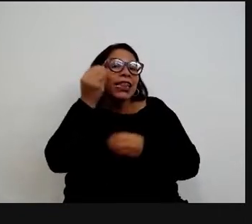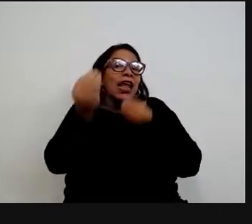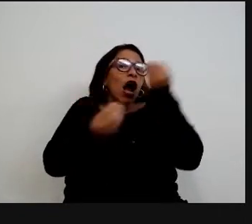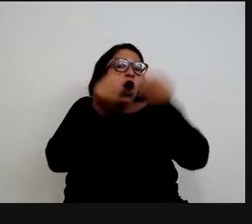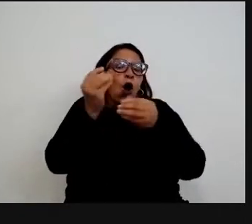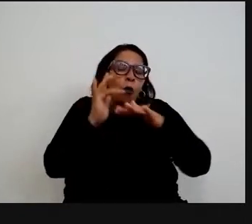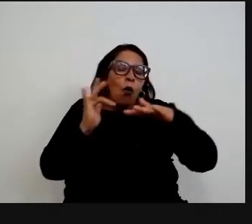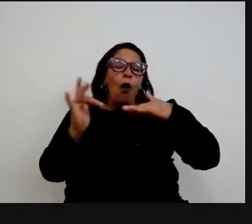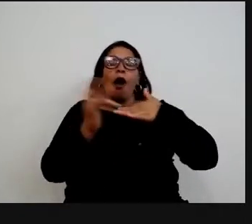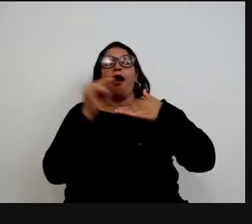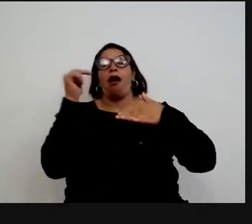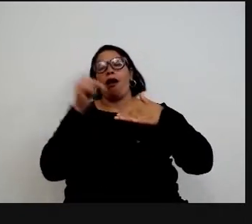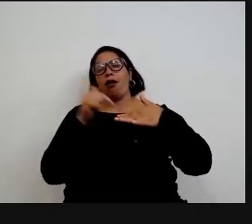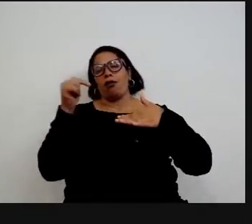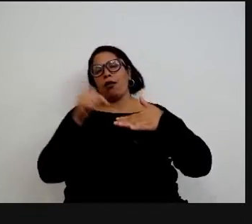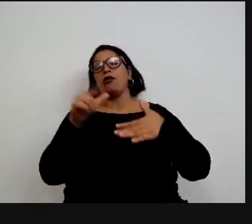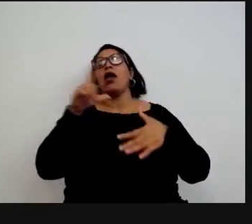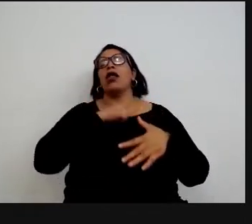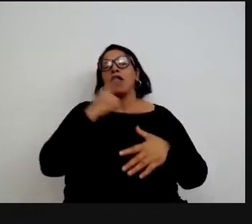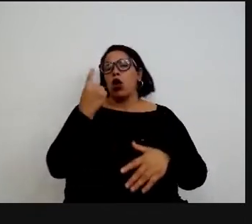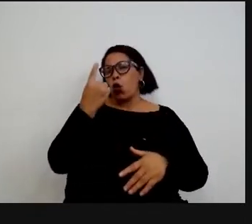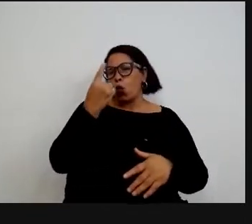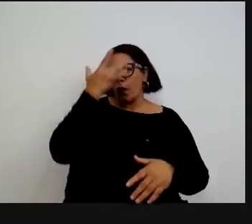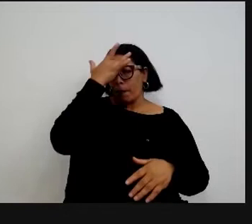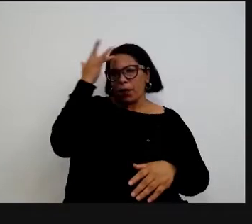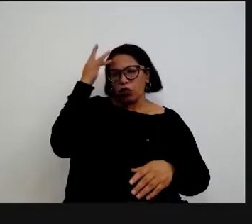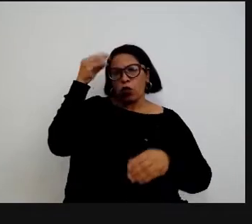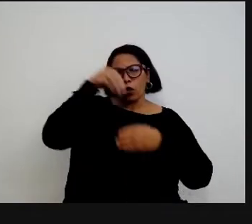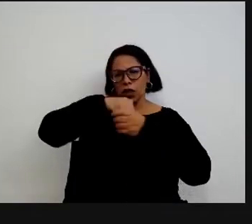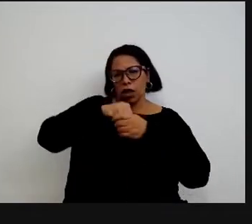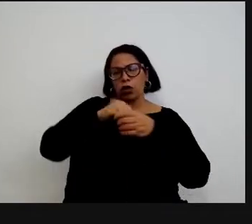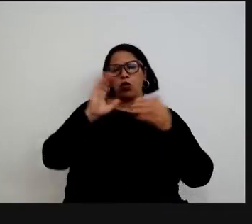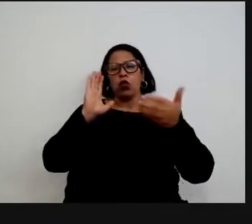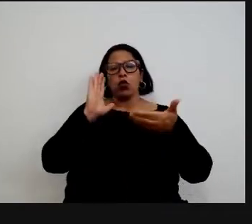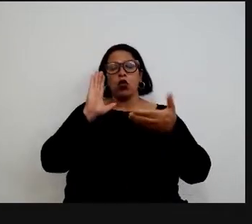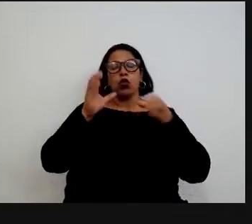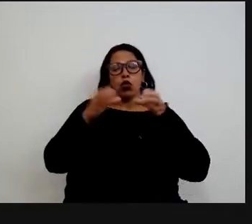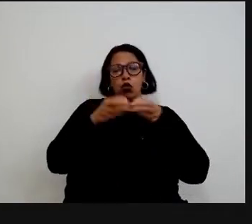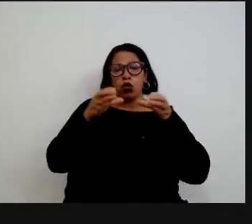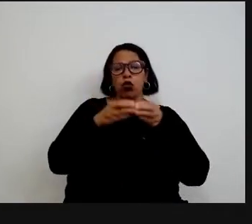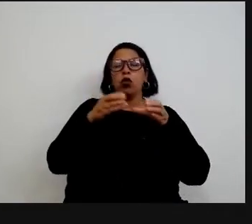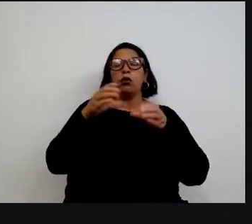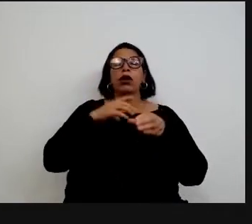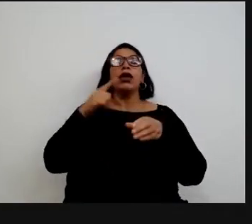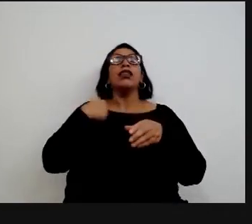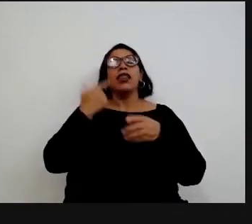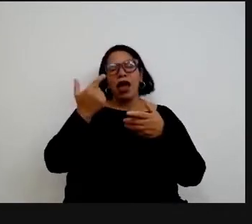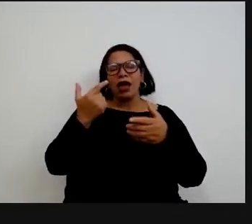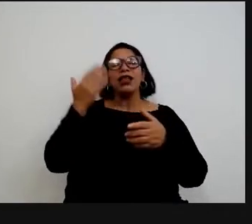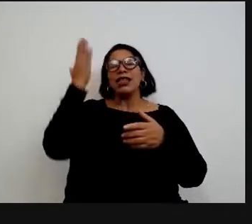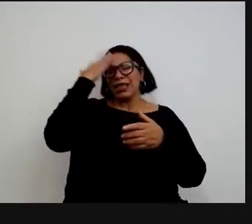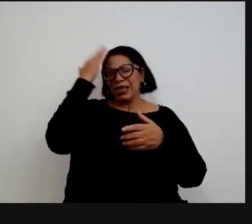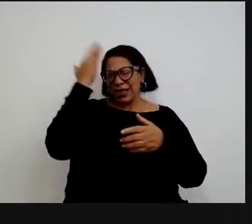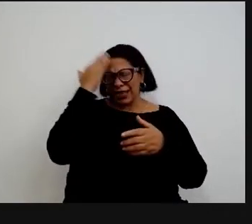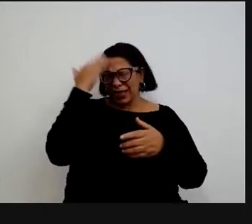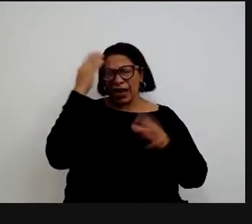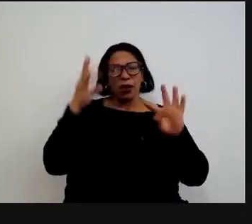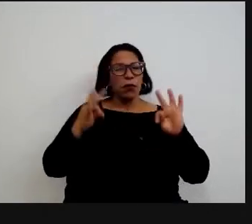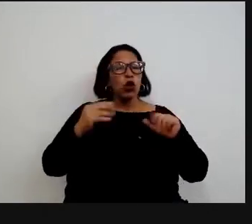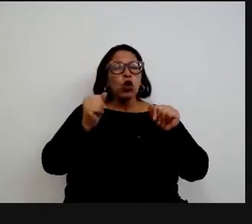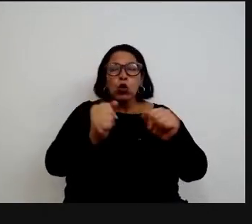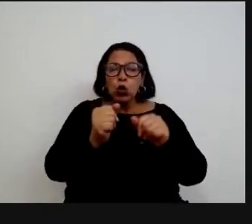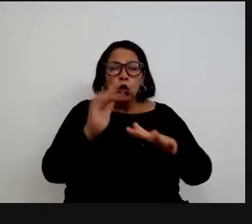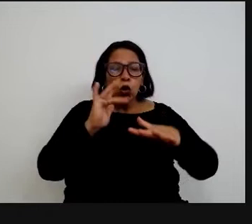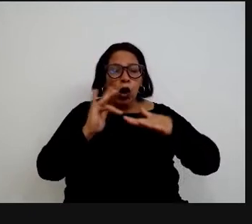de uma forma agradável, a gente tem uma pessoa hoje dentro da nossa equipe que está super antenada, super plugada